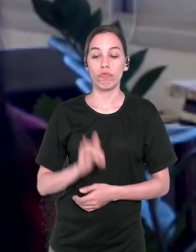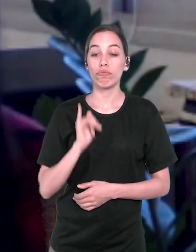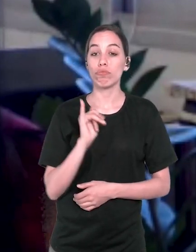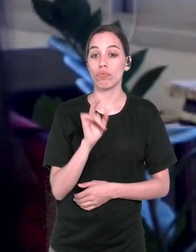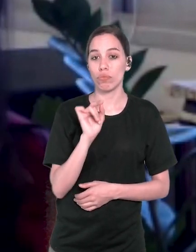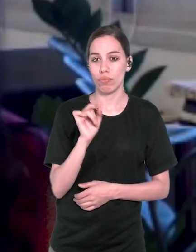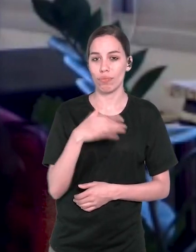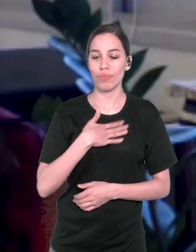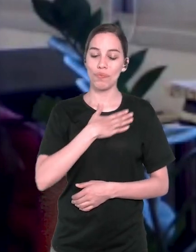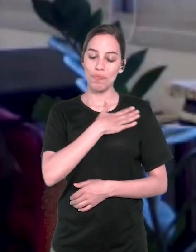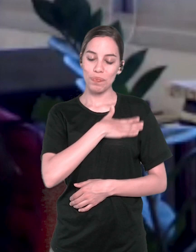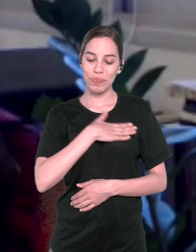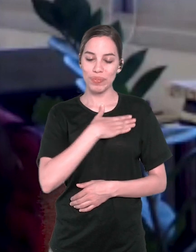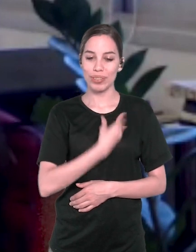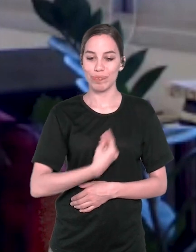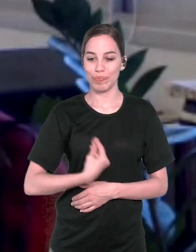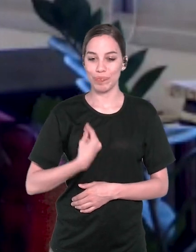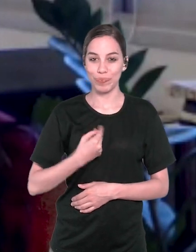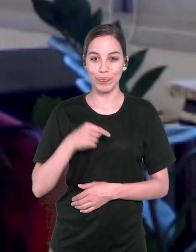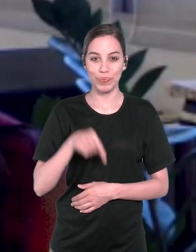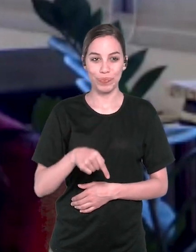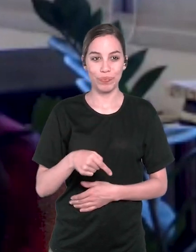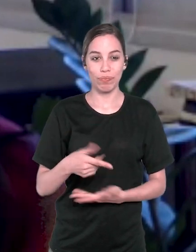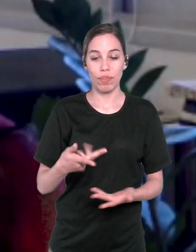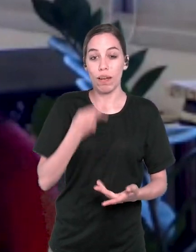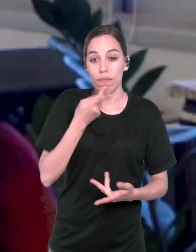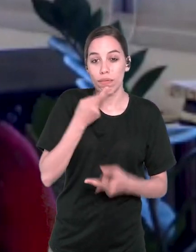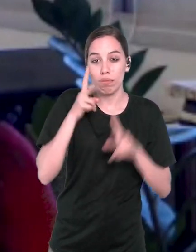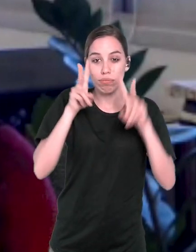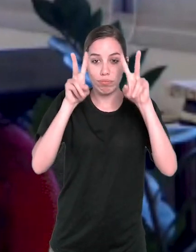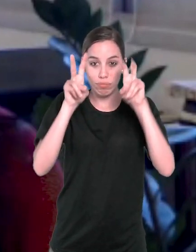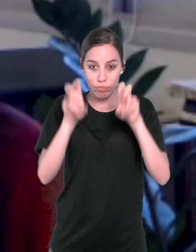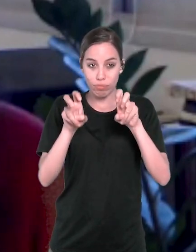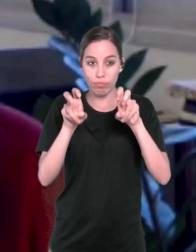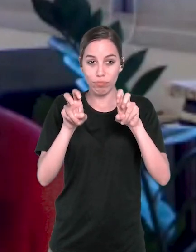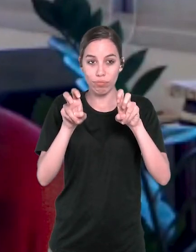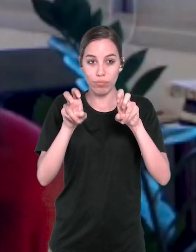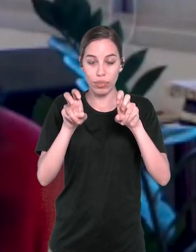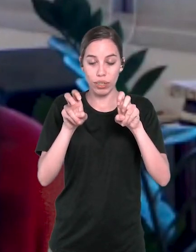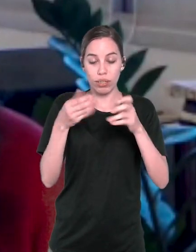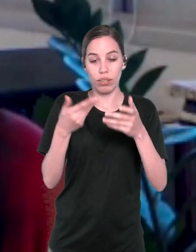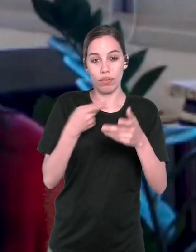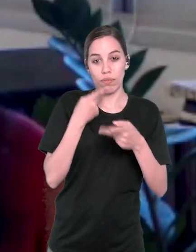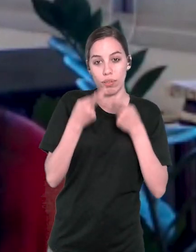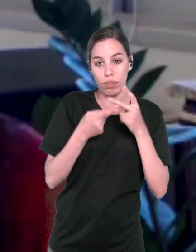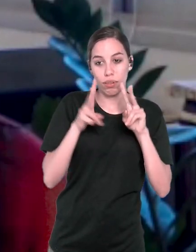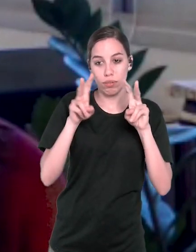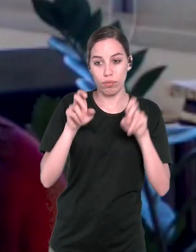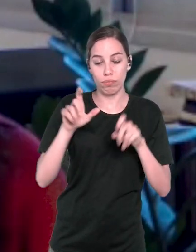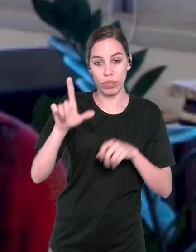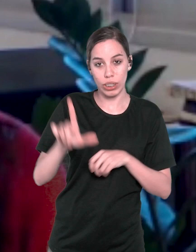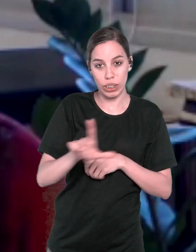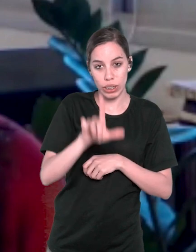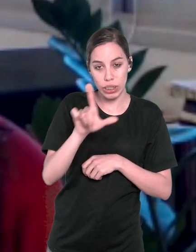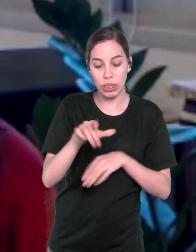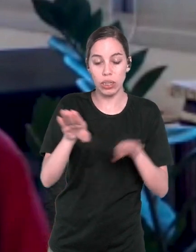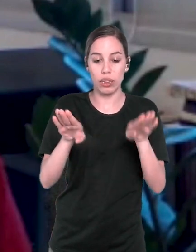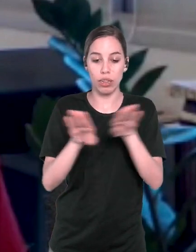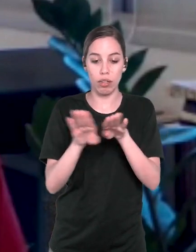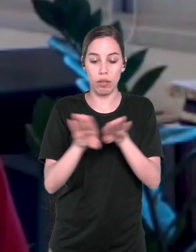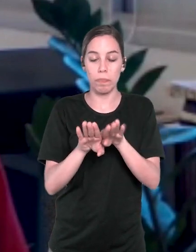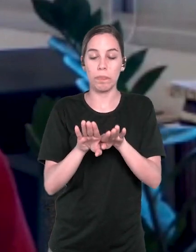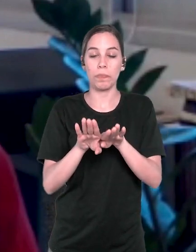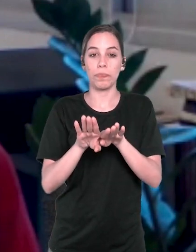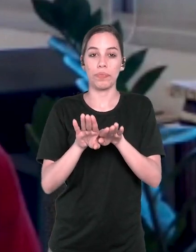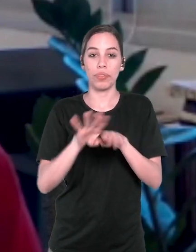que é um prazer falar sobre esse tema, a literatura e animais. E